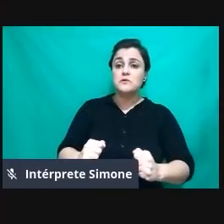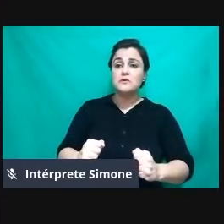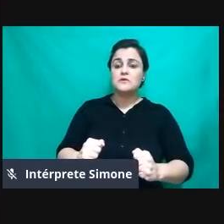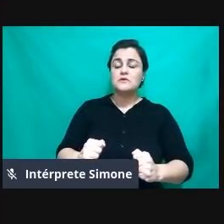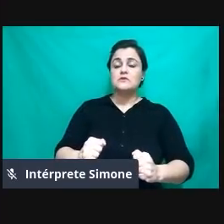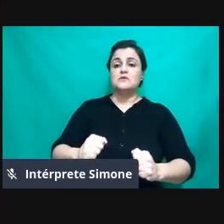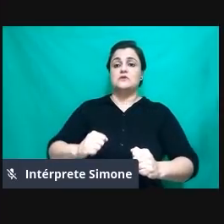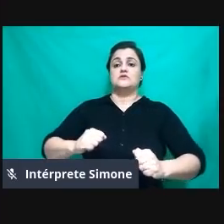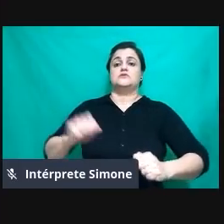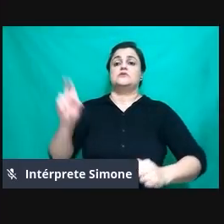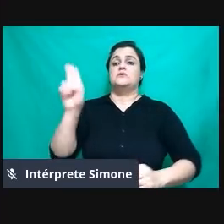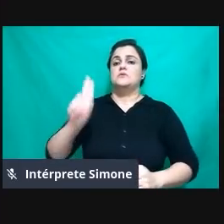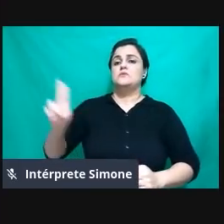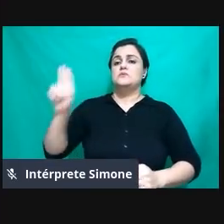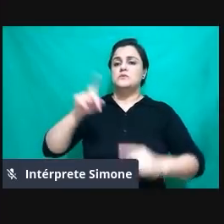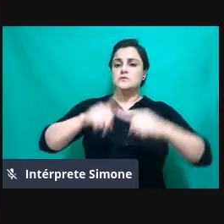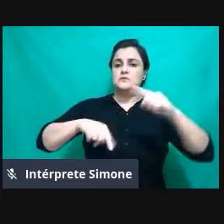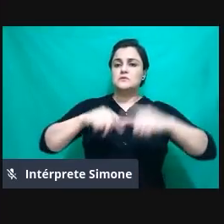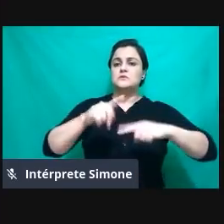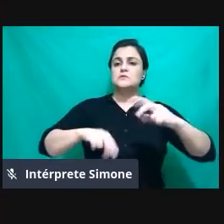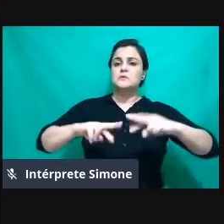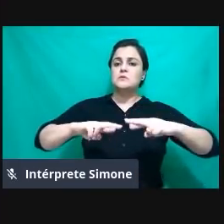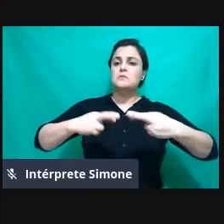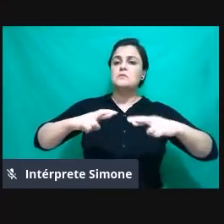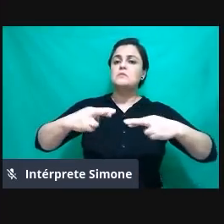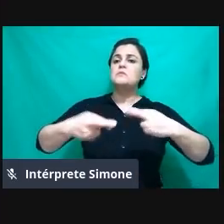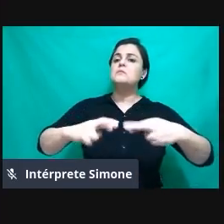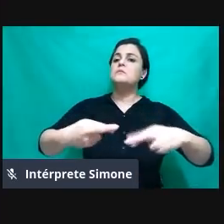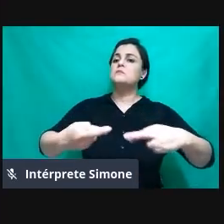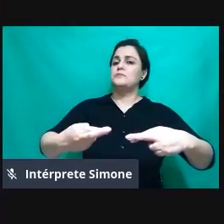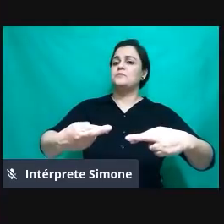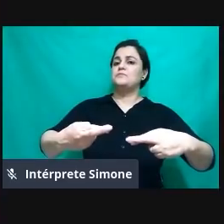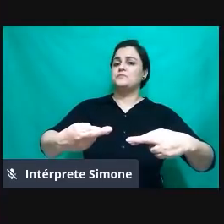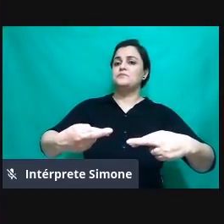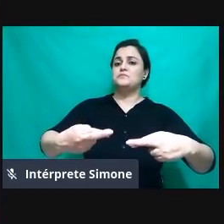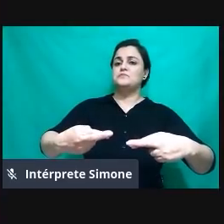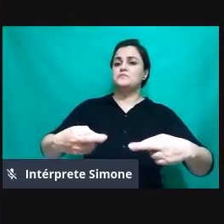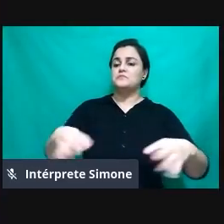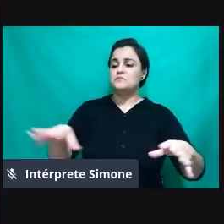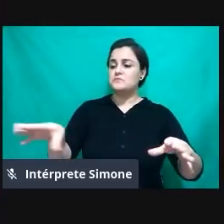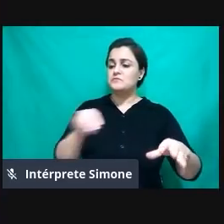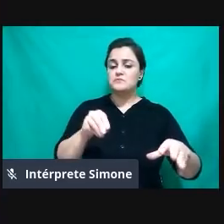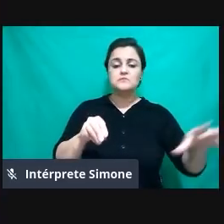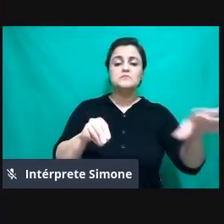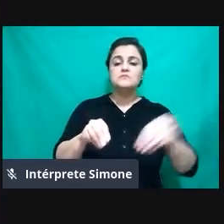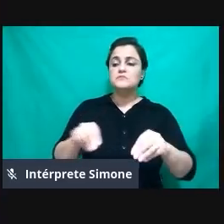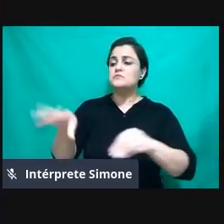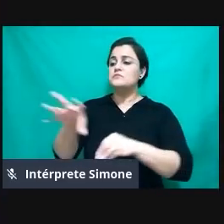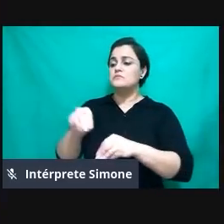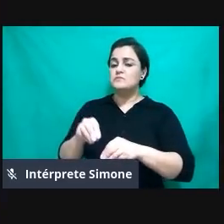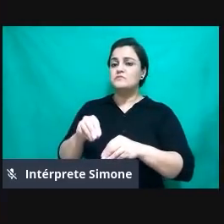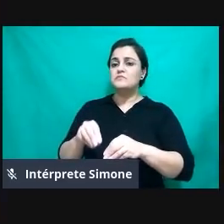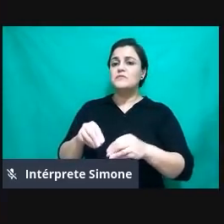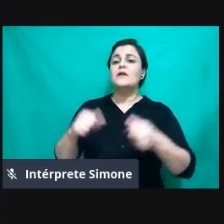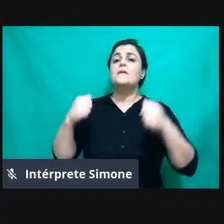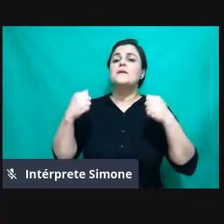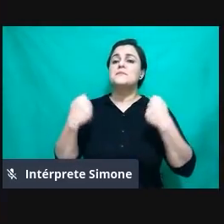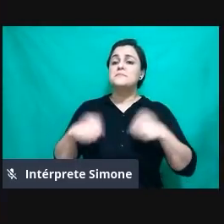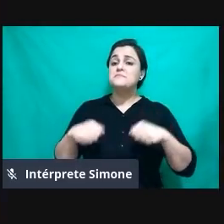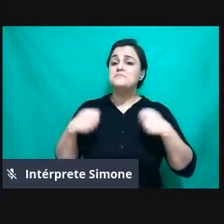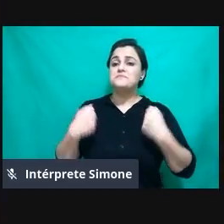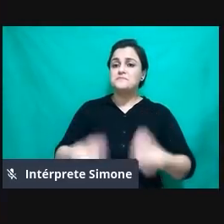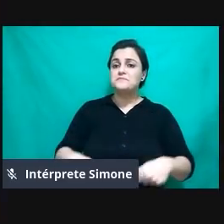não adianta eu querer dizer para o meu aluno que 7 mais 3 é igual a 10, que ele não vai entender. A partir do momento